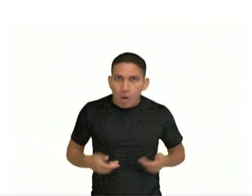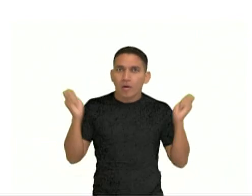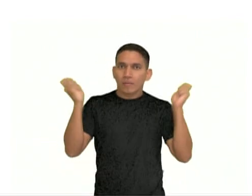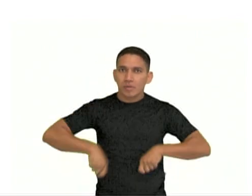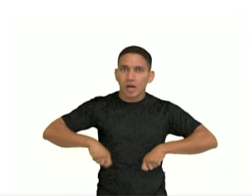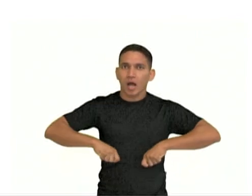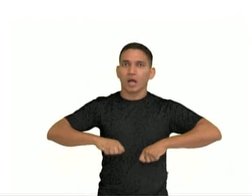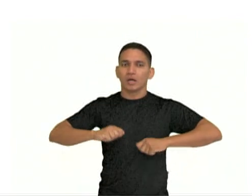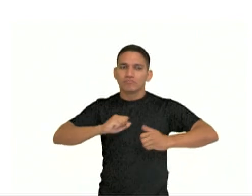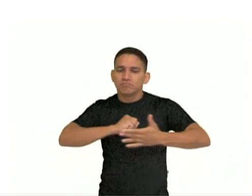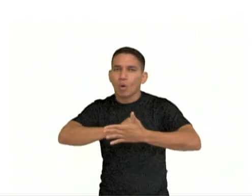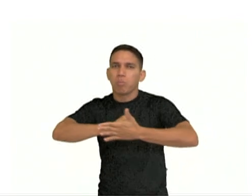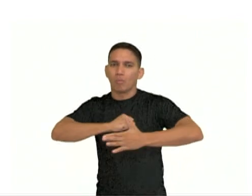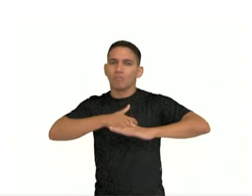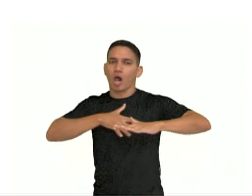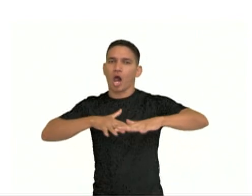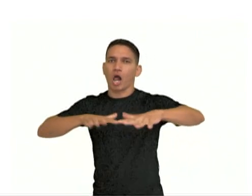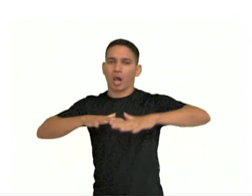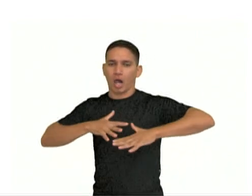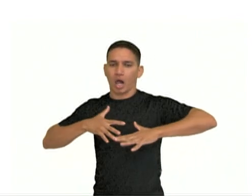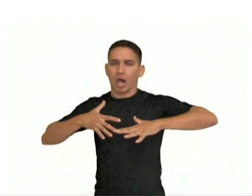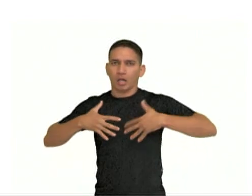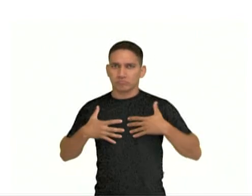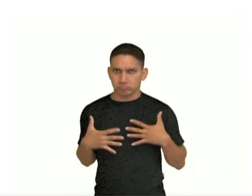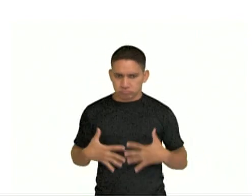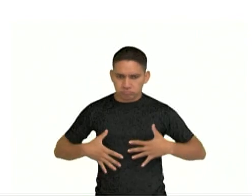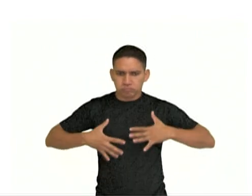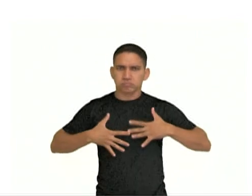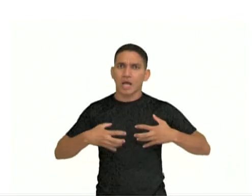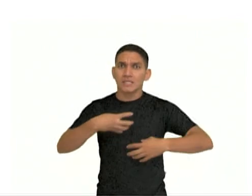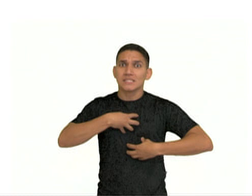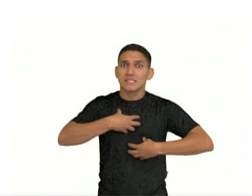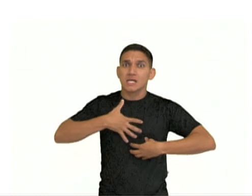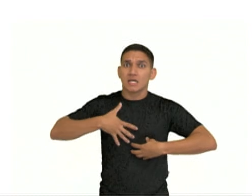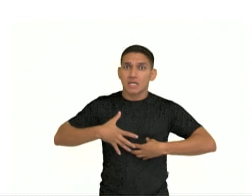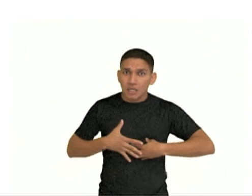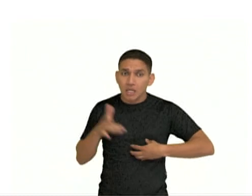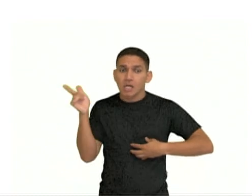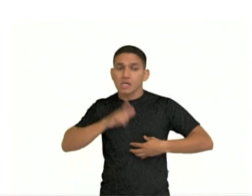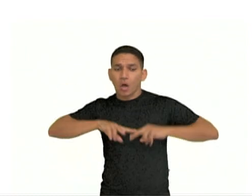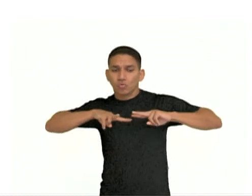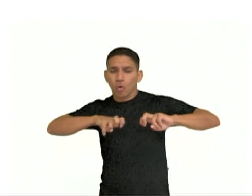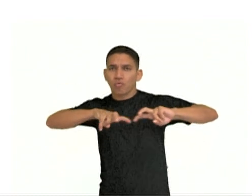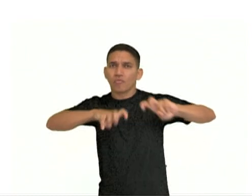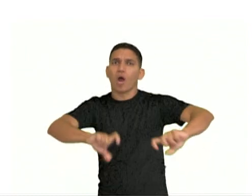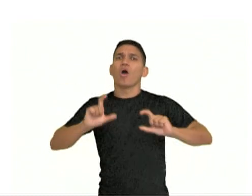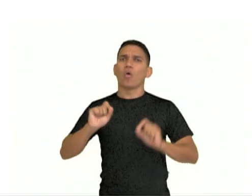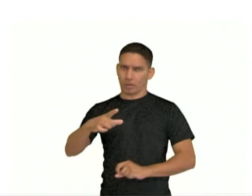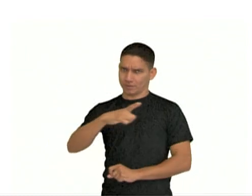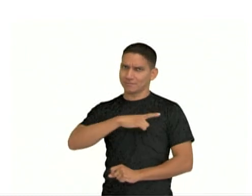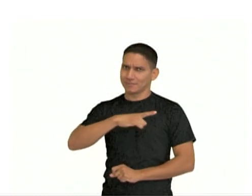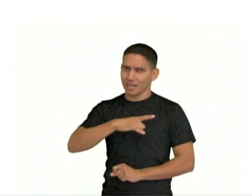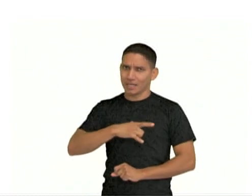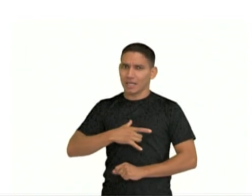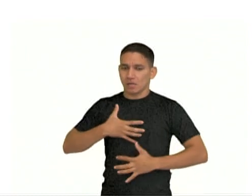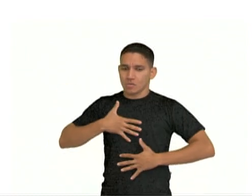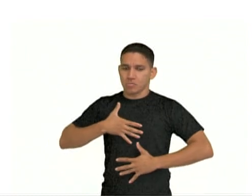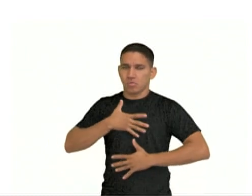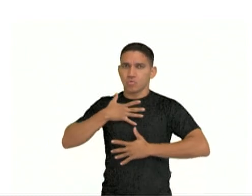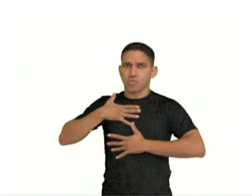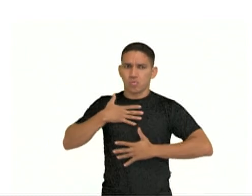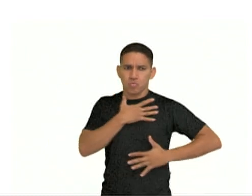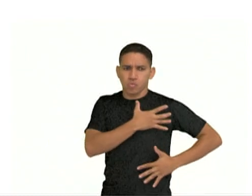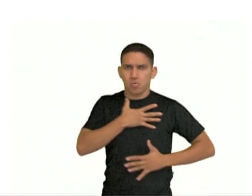como instrumento musical capaz de emitir sons explorar os movimentos sonoros sons os diversos sons corporais